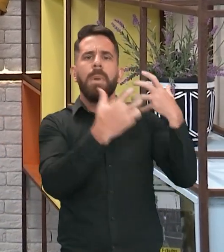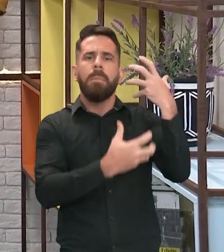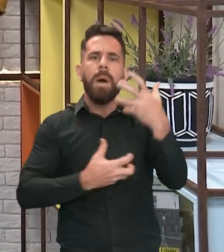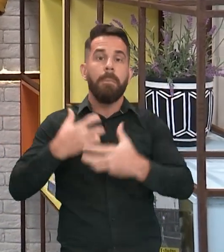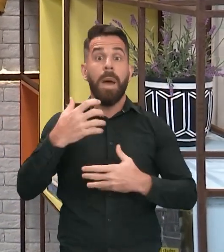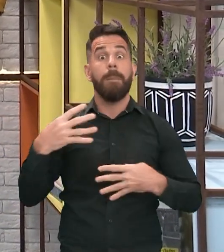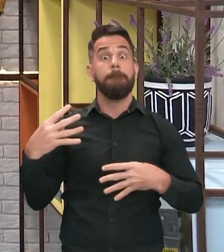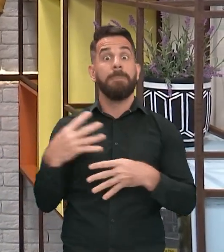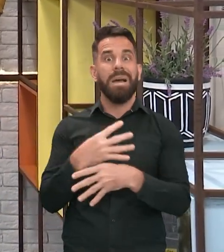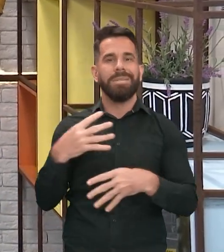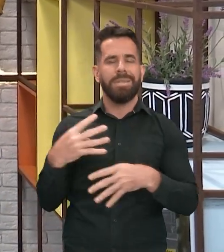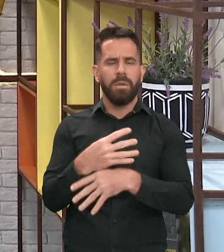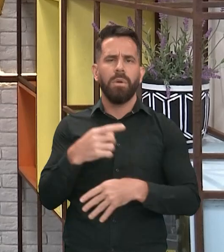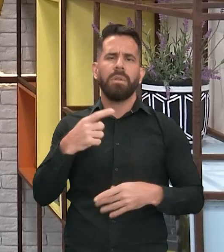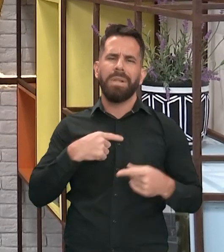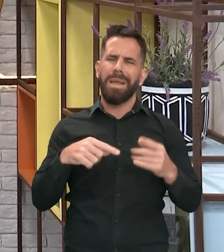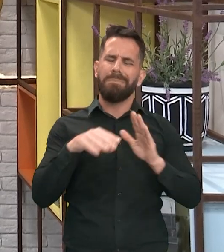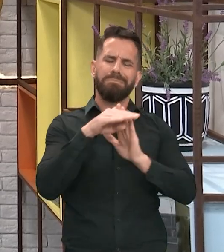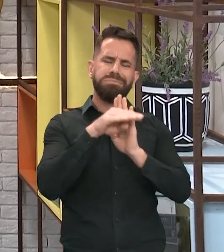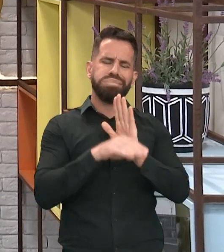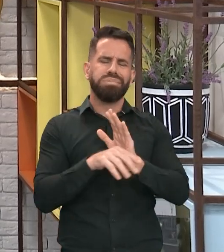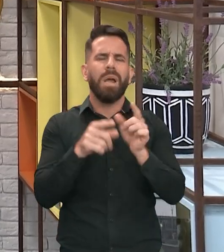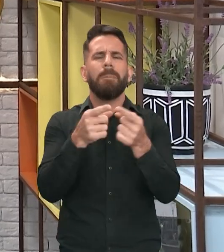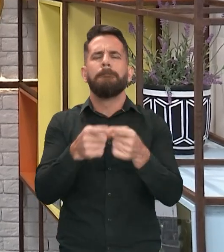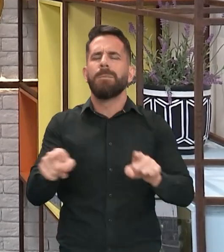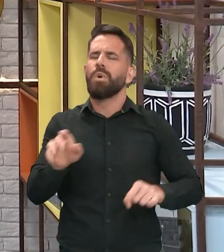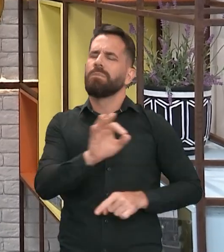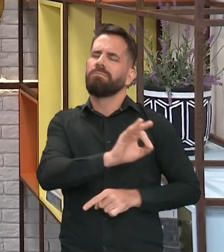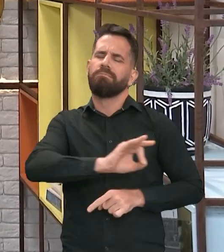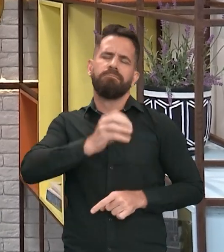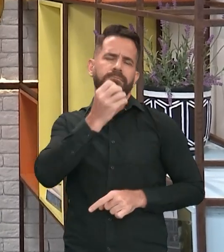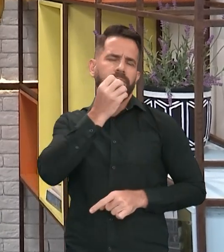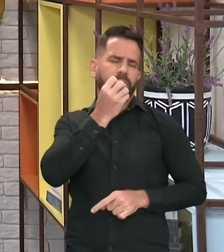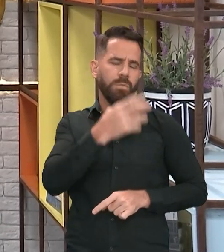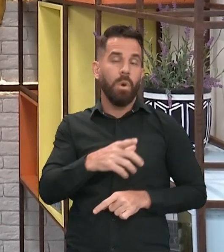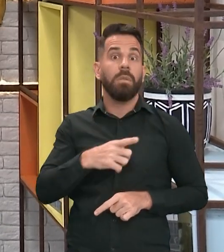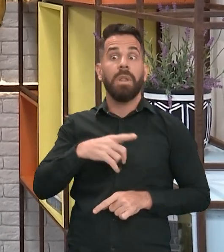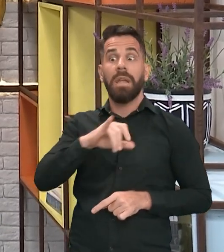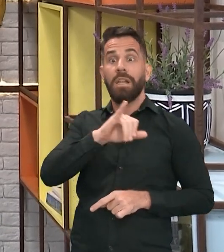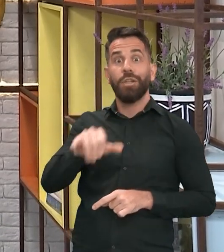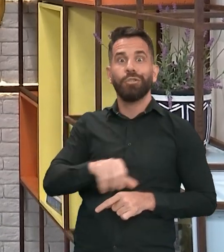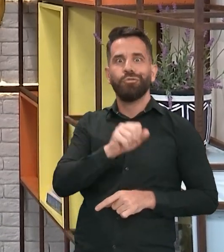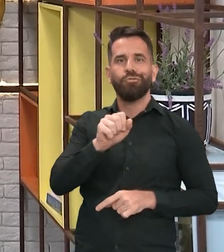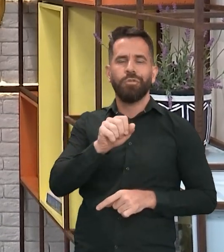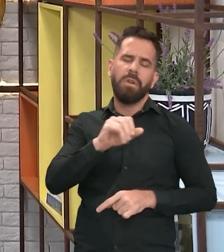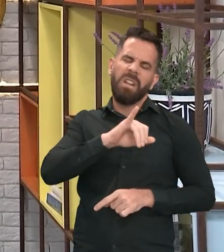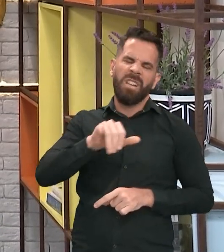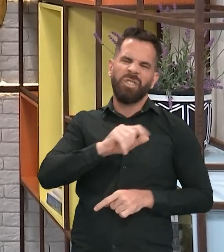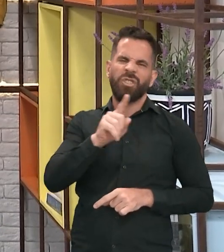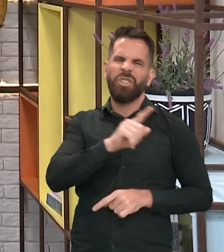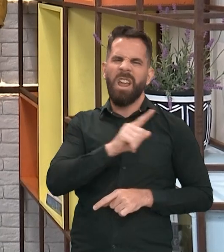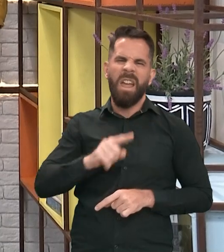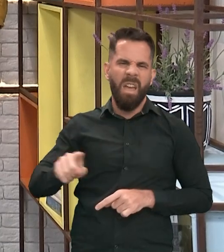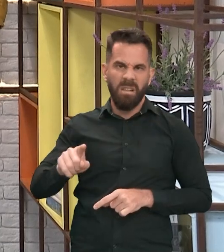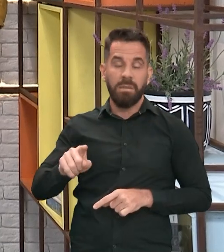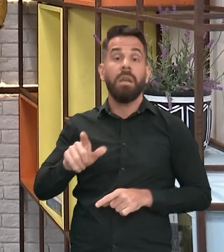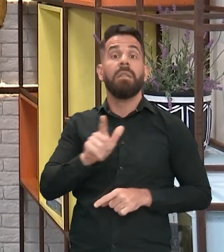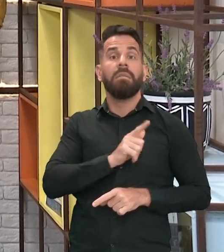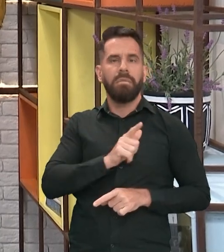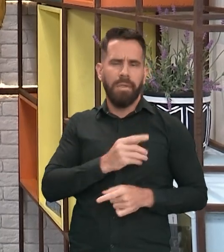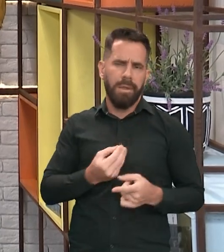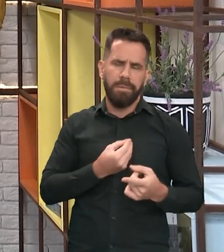tem muita coisa boa, principalmente para quem curte jazz. Você vai poder ouvir ao vivo obras de George Gershwin,